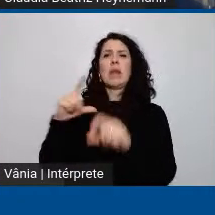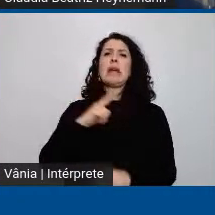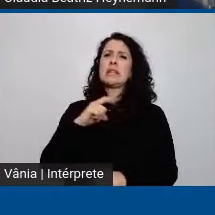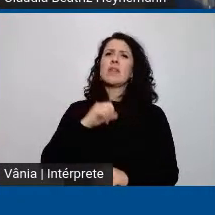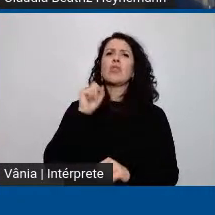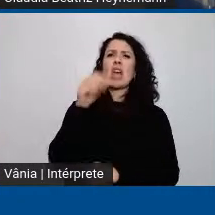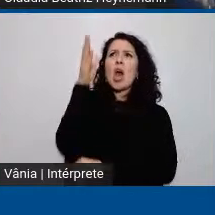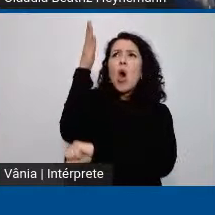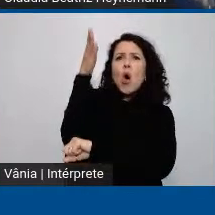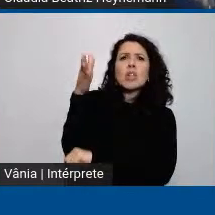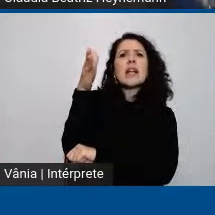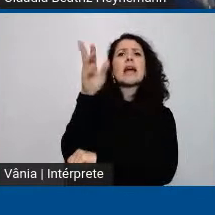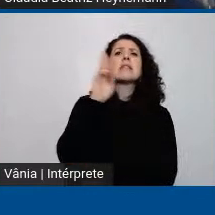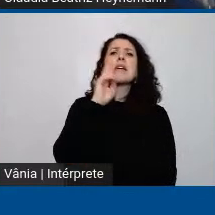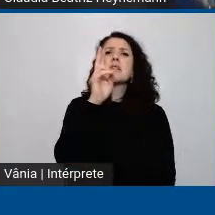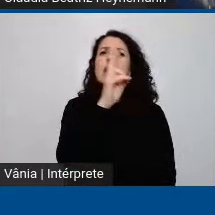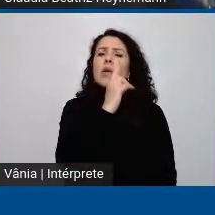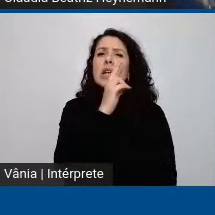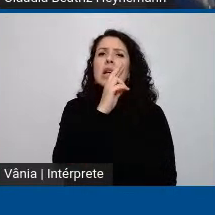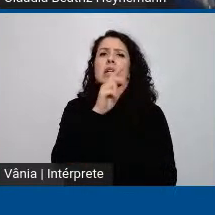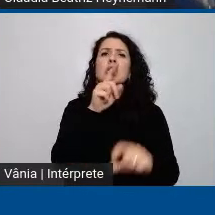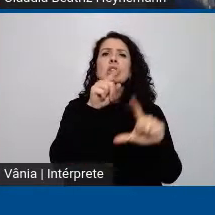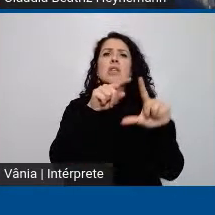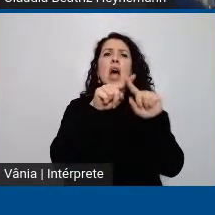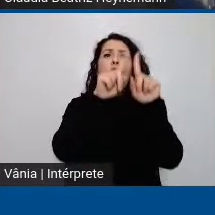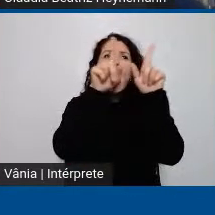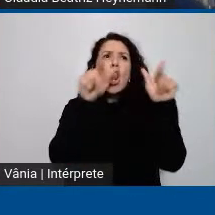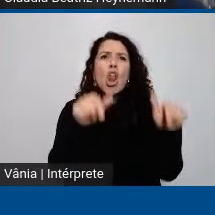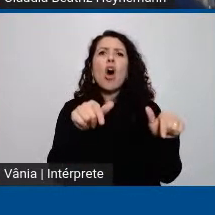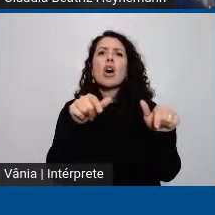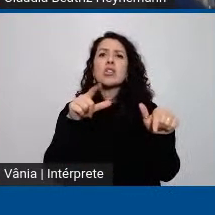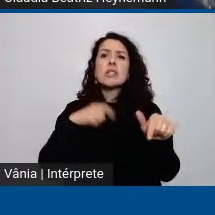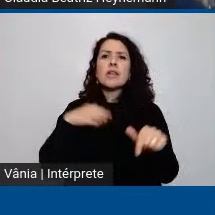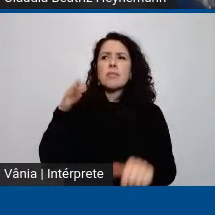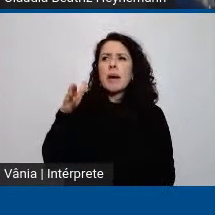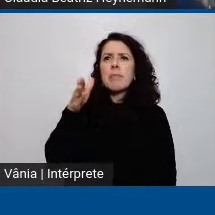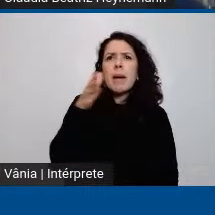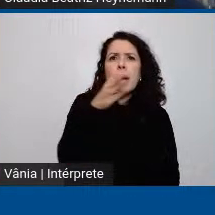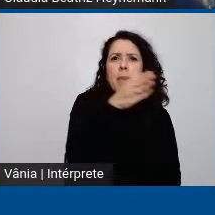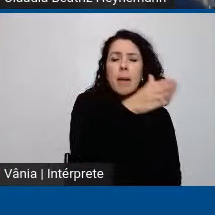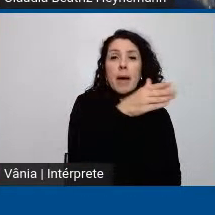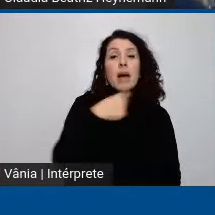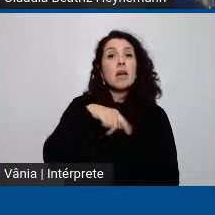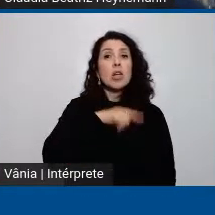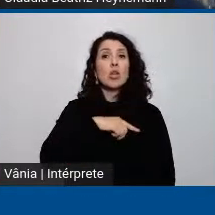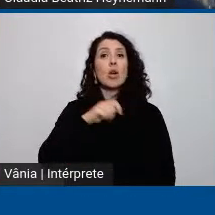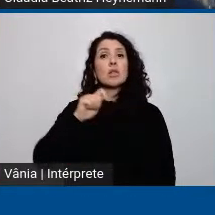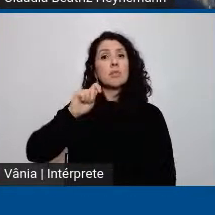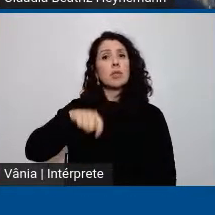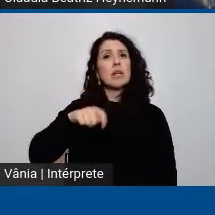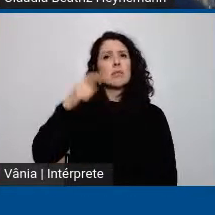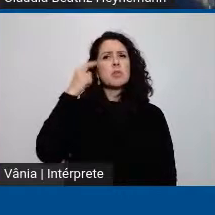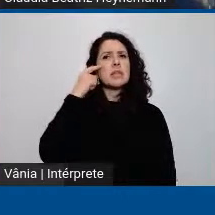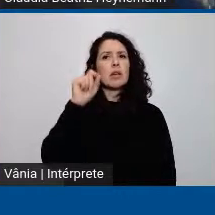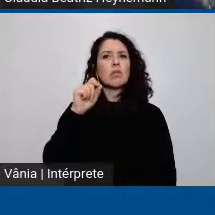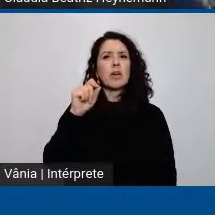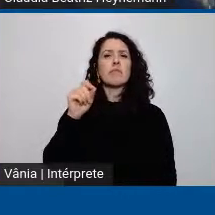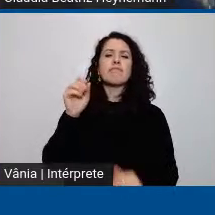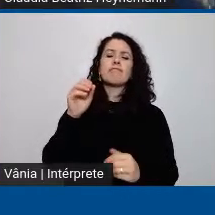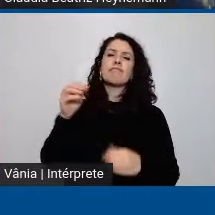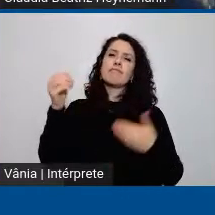restaurantes, magazines, e nos permite pensar Eu vou passar aqui, né?